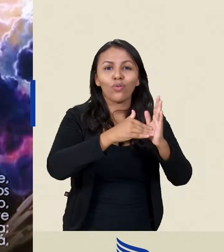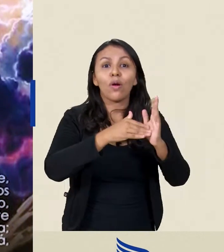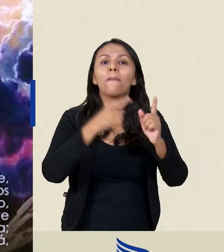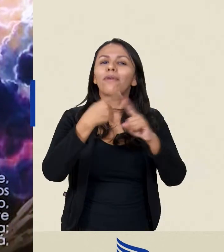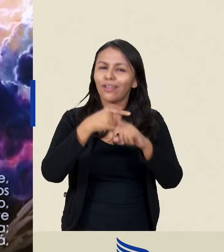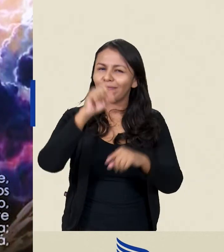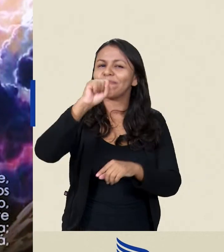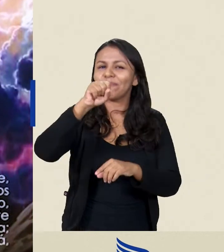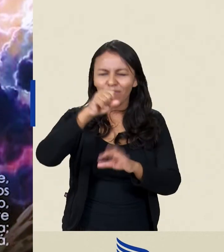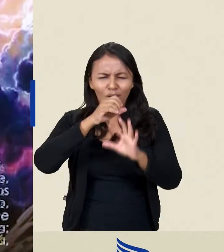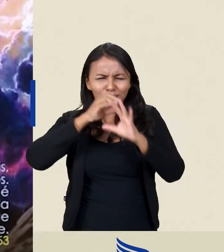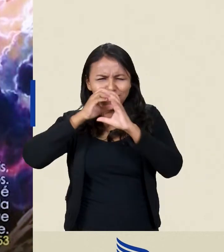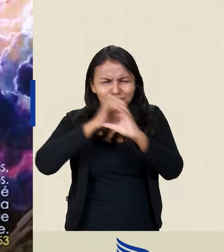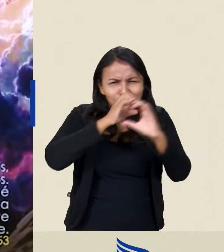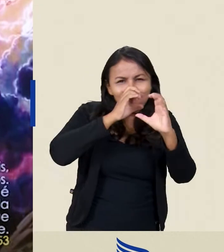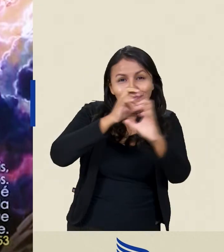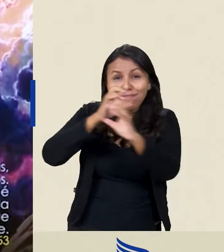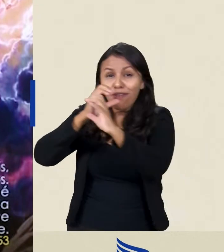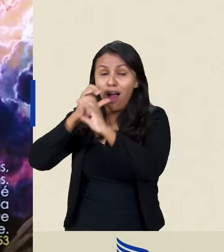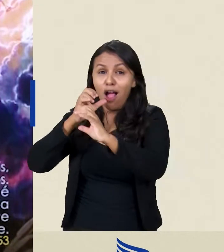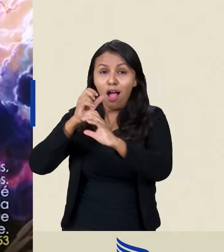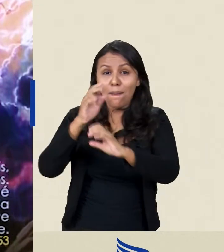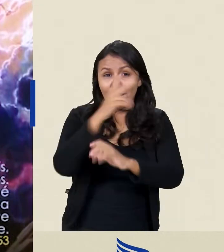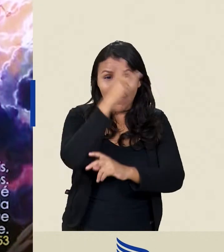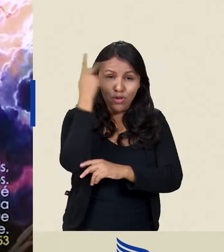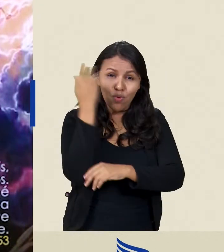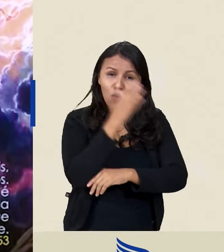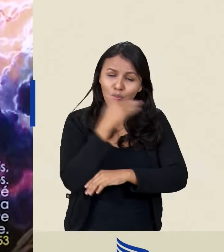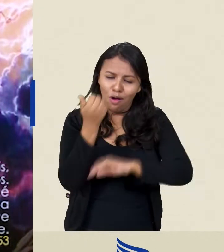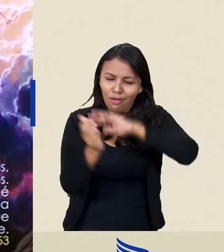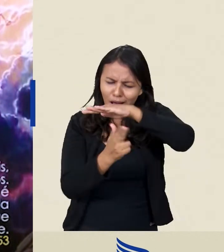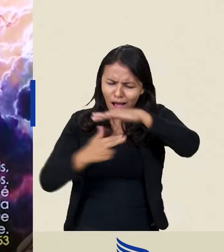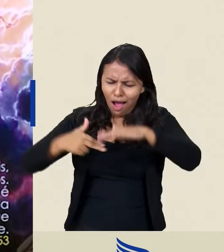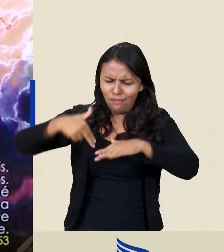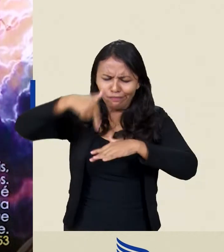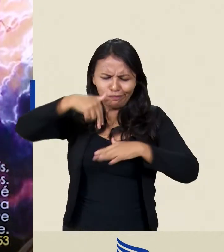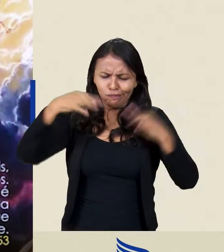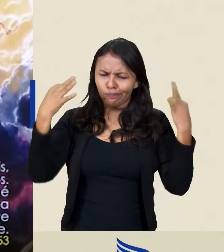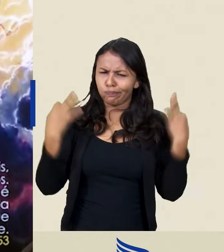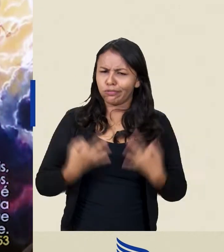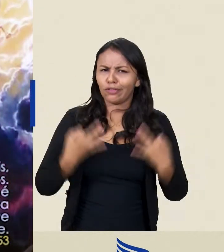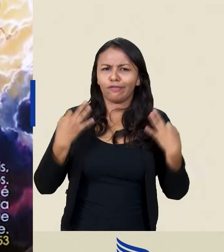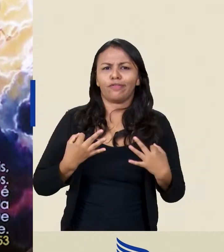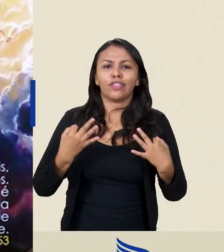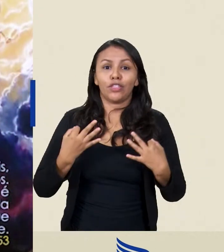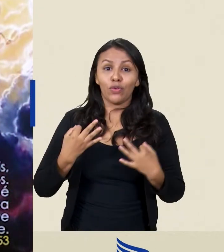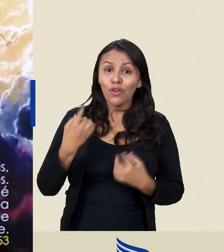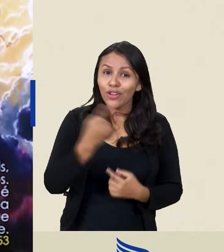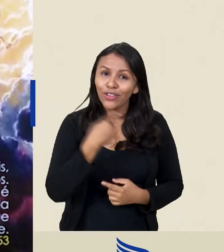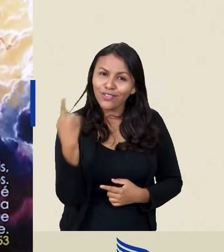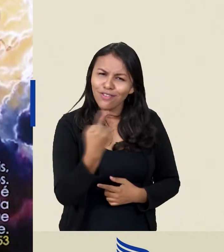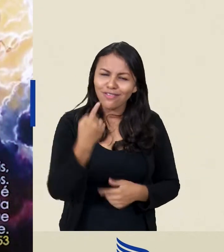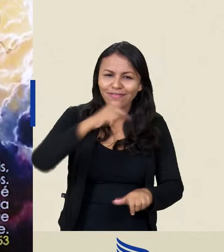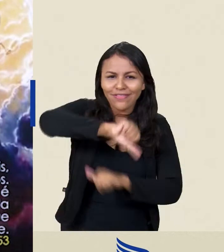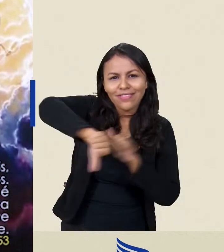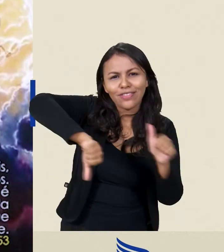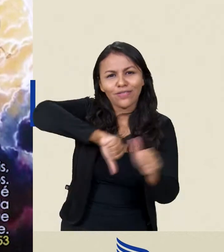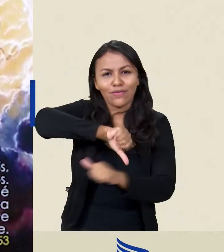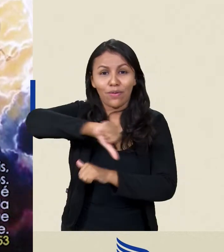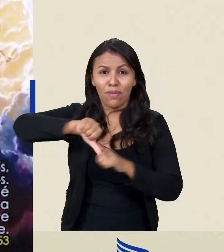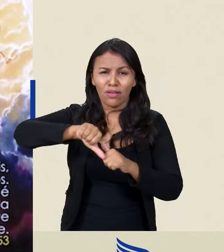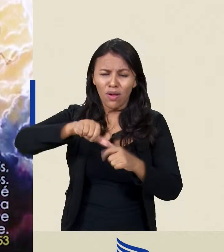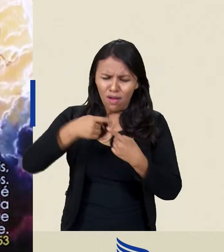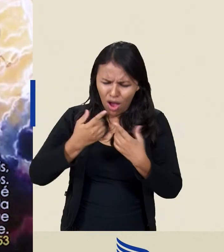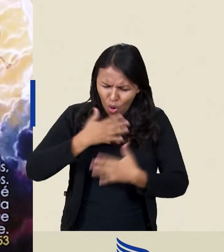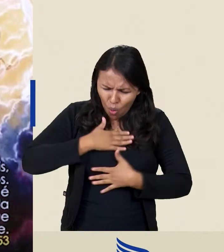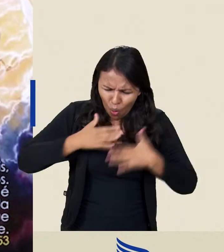trombeta soará e os mortos ressuscitarão incorruptíveis, e nós seremos transformados, porque convém que isto